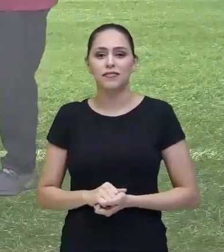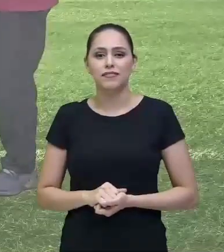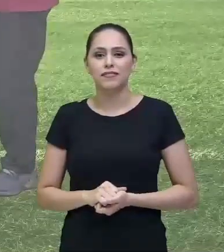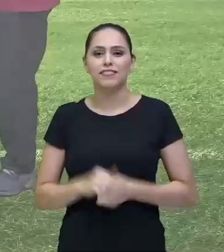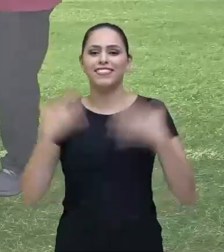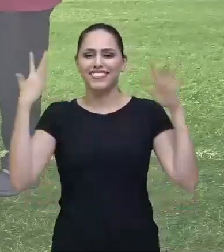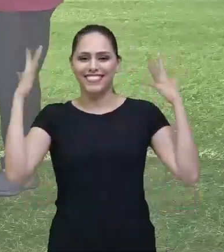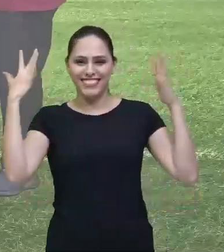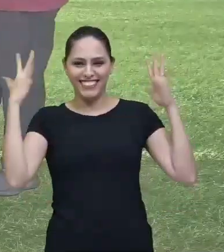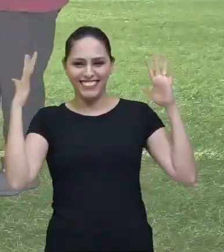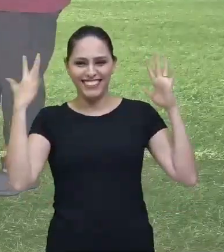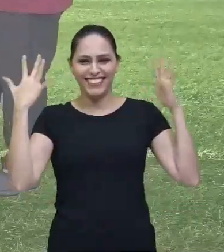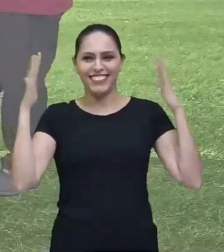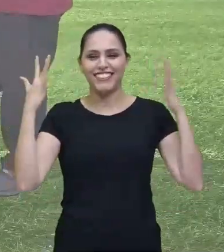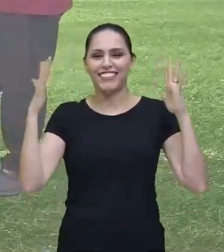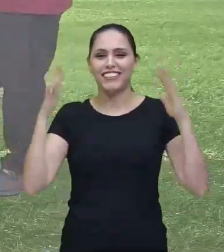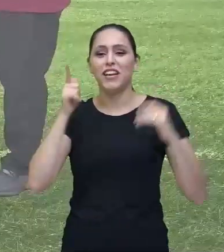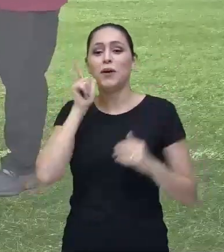Aê!